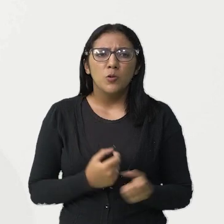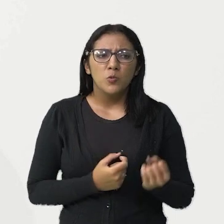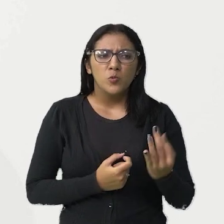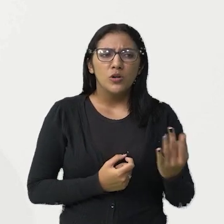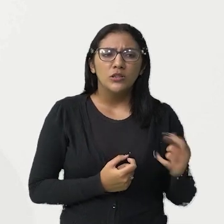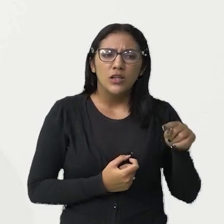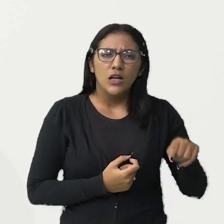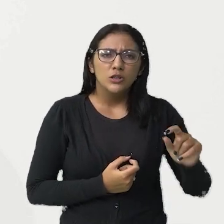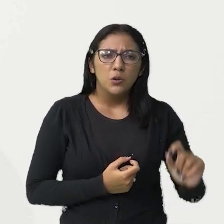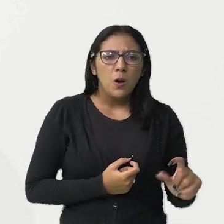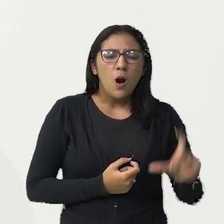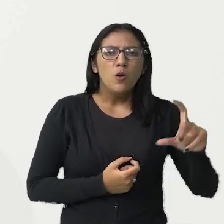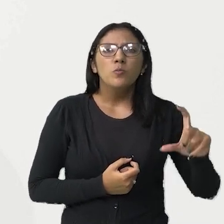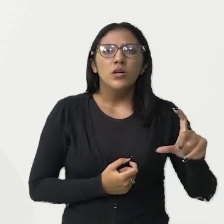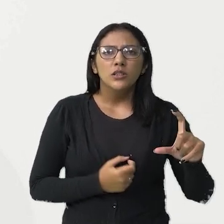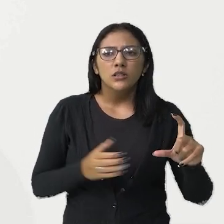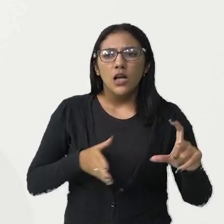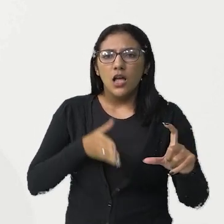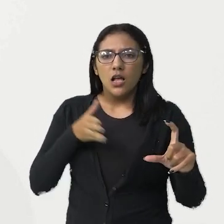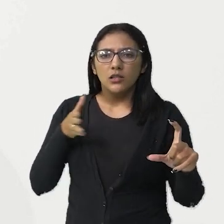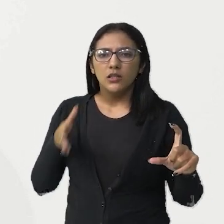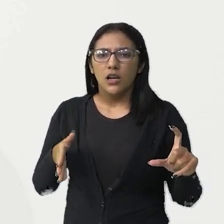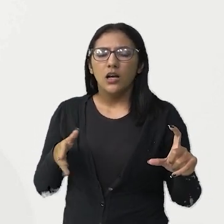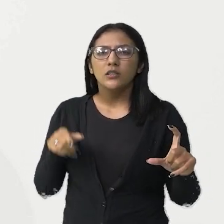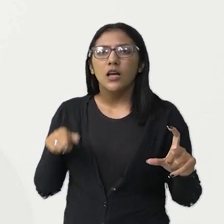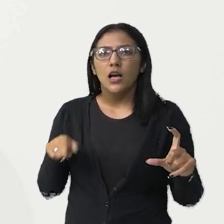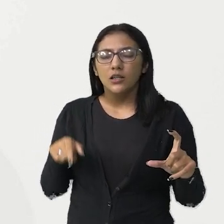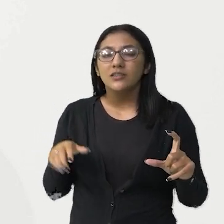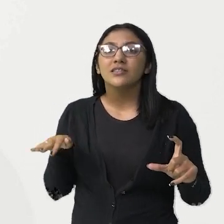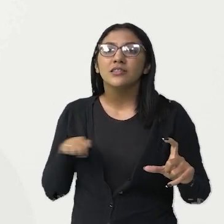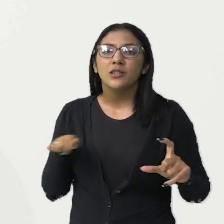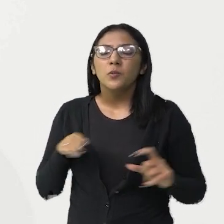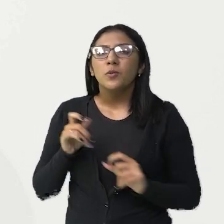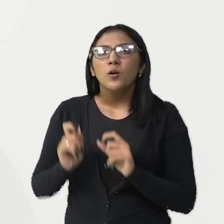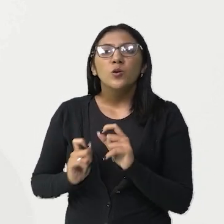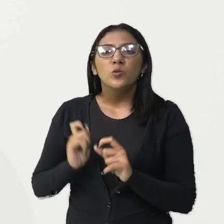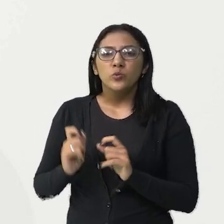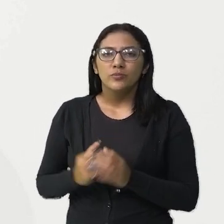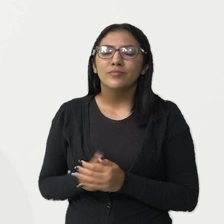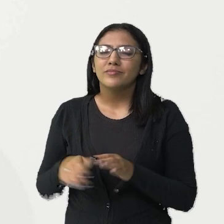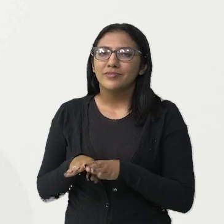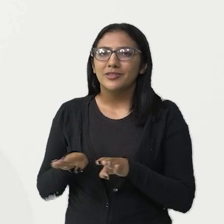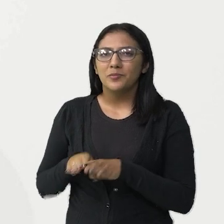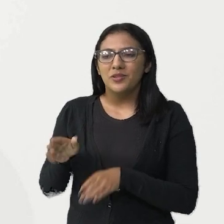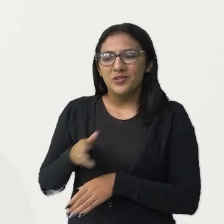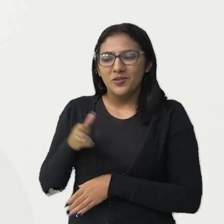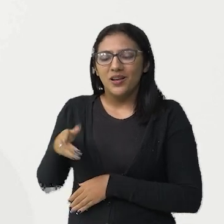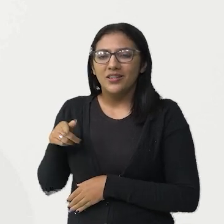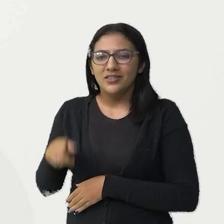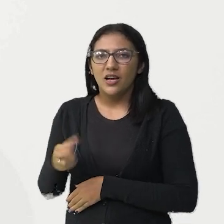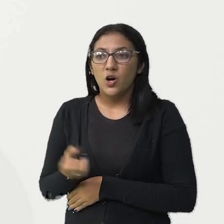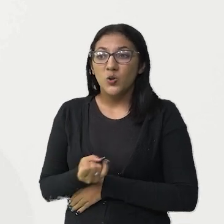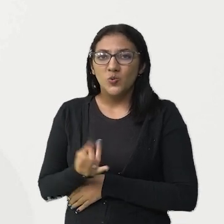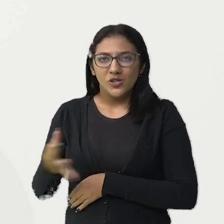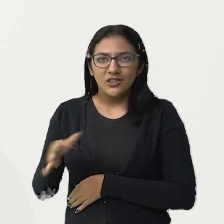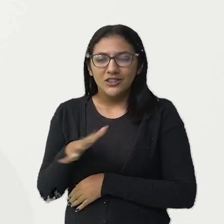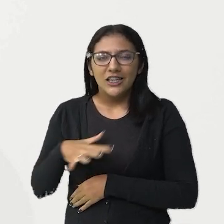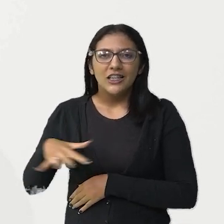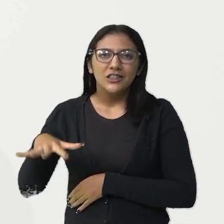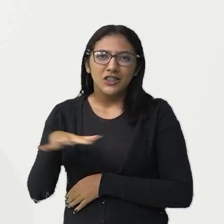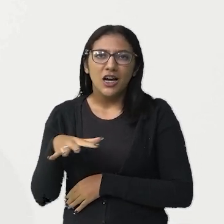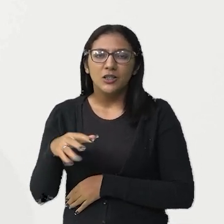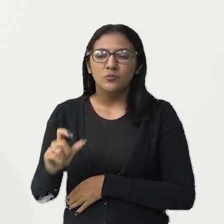de pessoas, é claro, né, que também eu vou aumentar aqui a quantidade